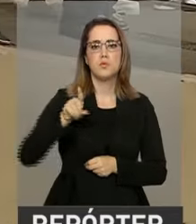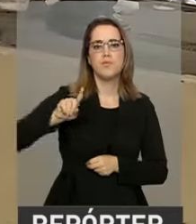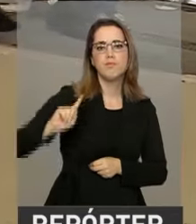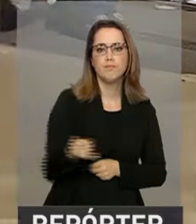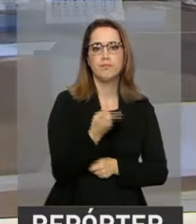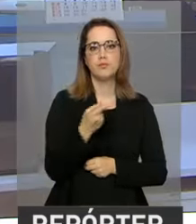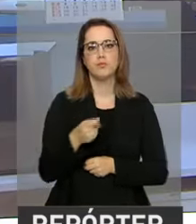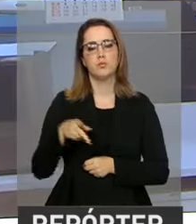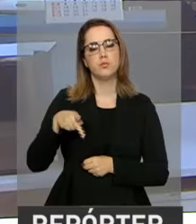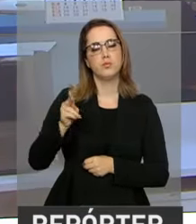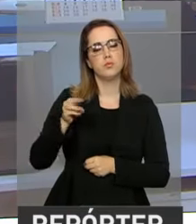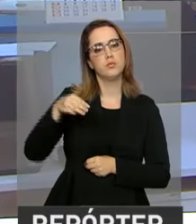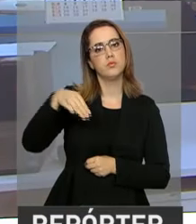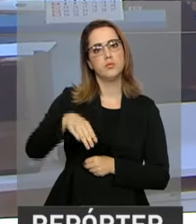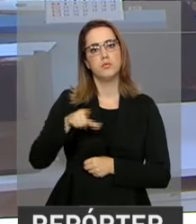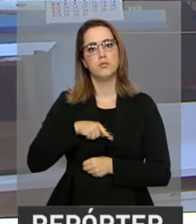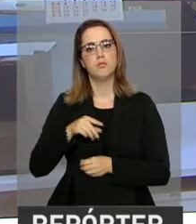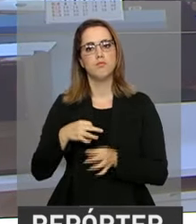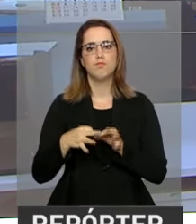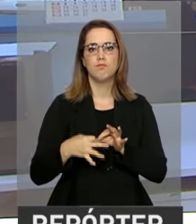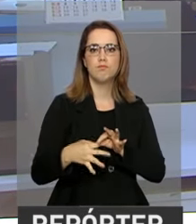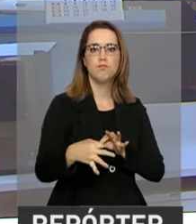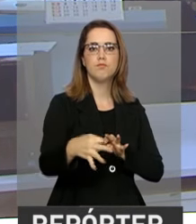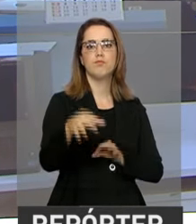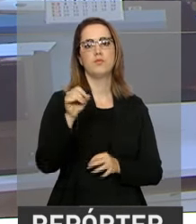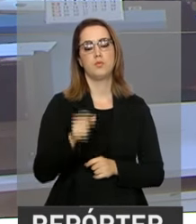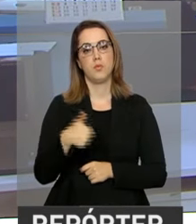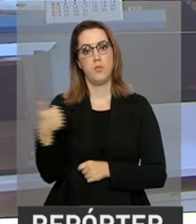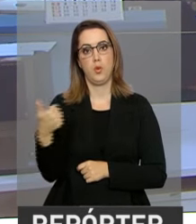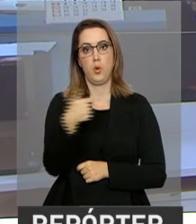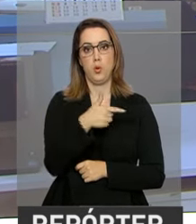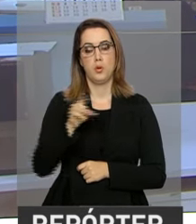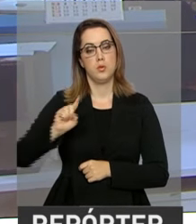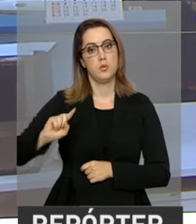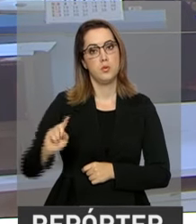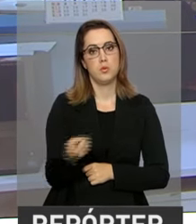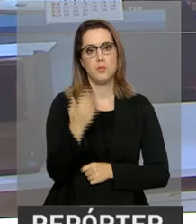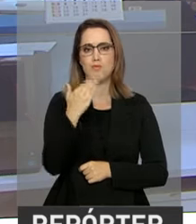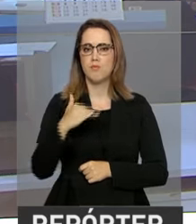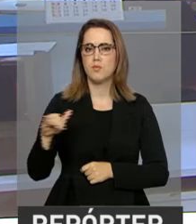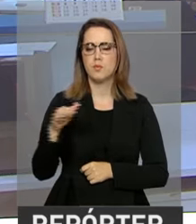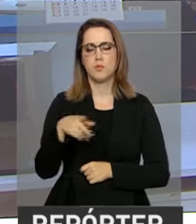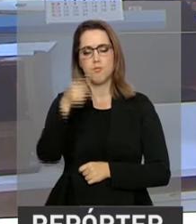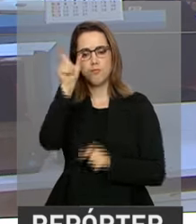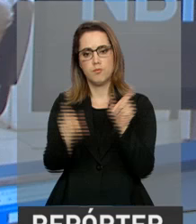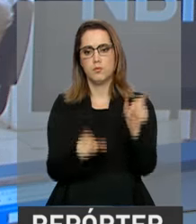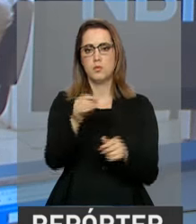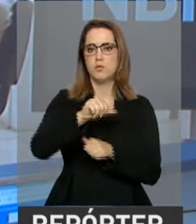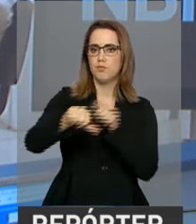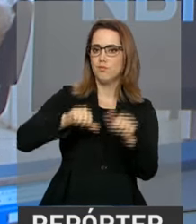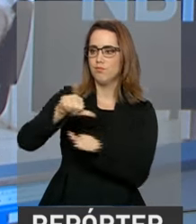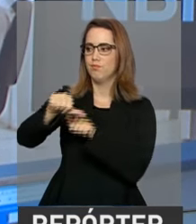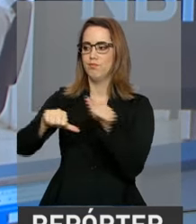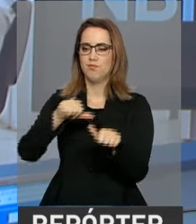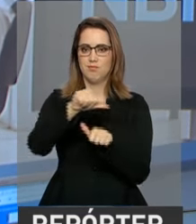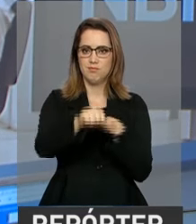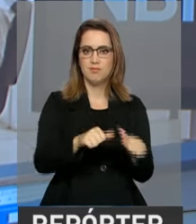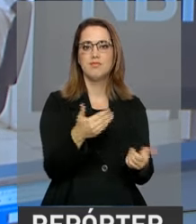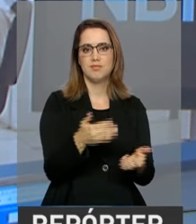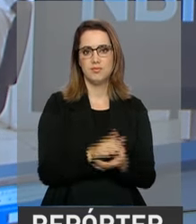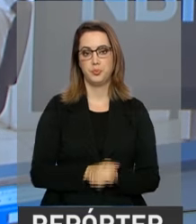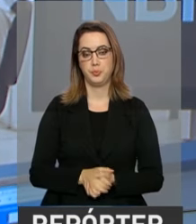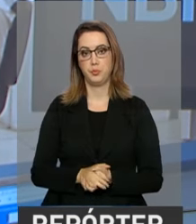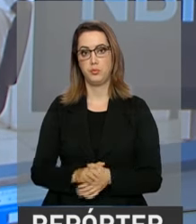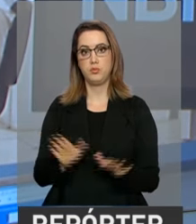20.000 km percorridos um time de 12.500 Condutores e apesar da